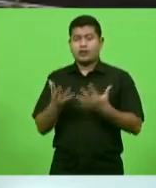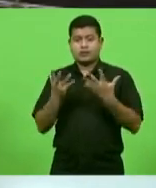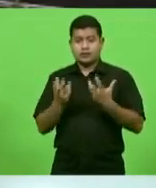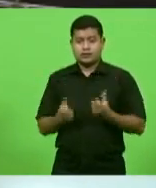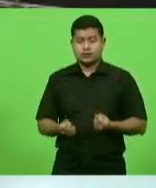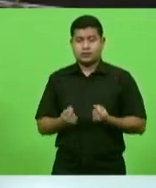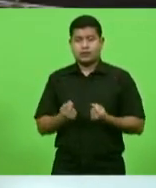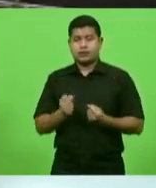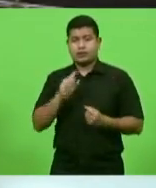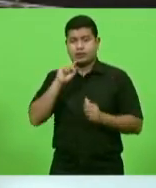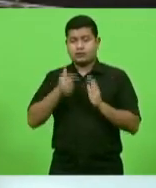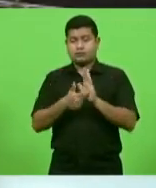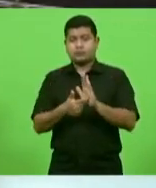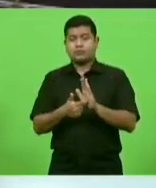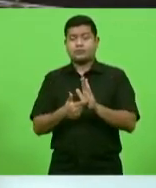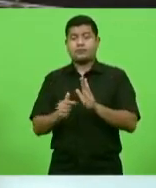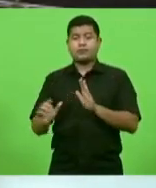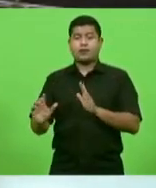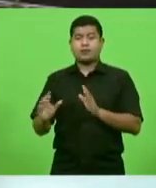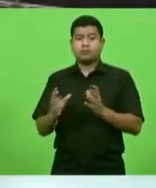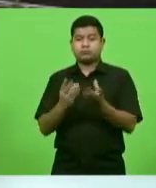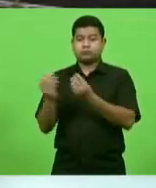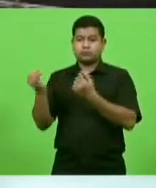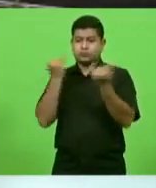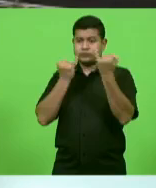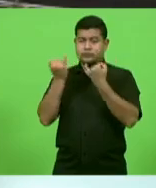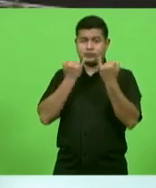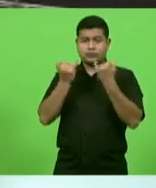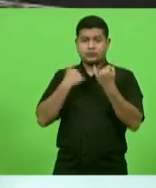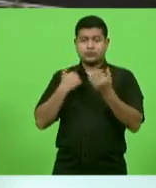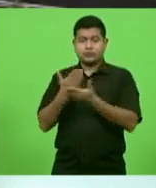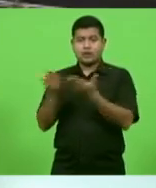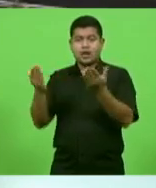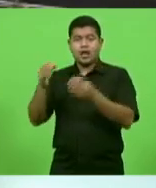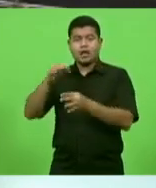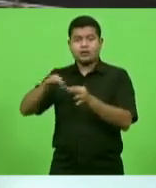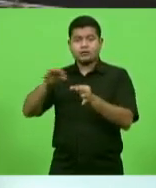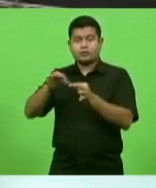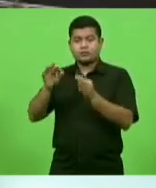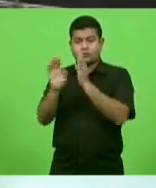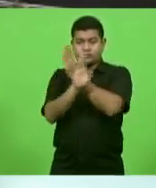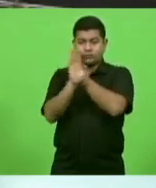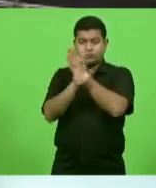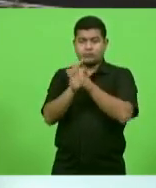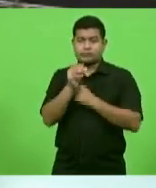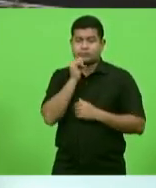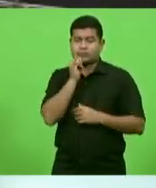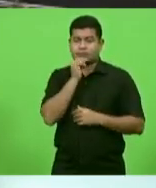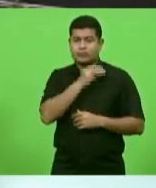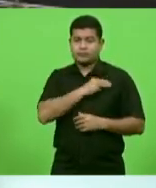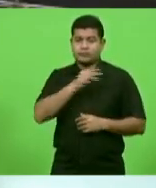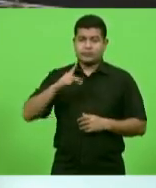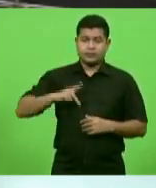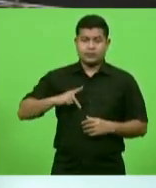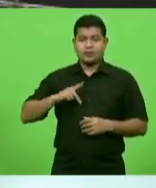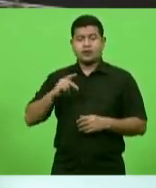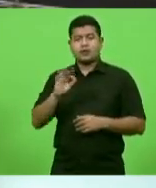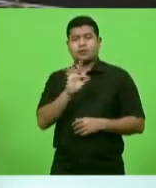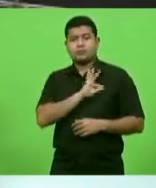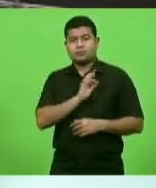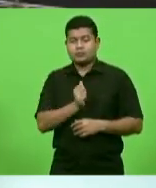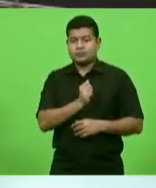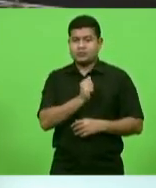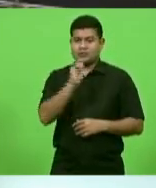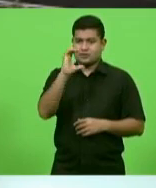denúncia chegou ao conhecimento que os órgãos de investigação como ministério público Polícia Civil